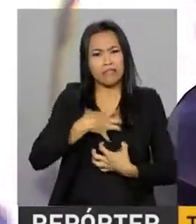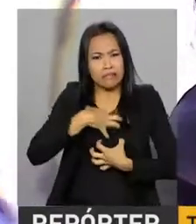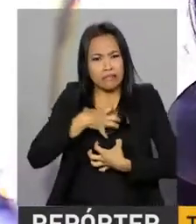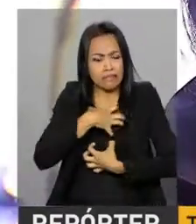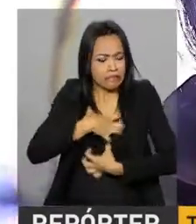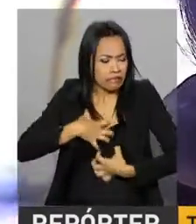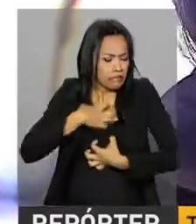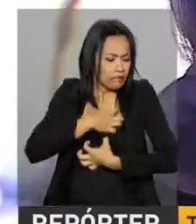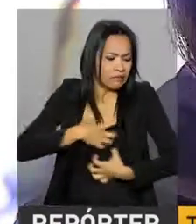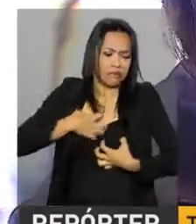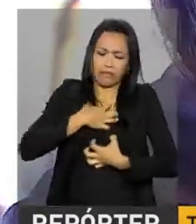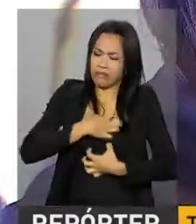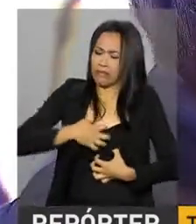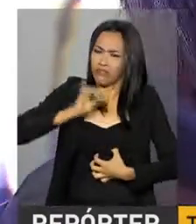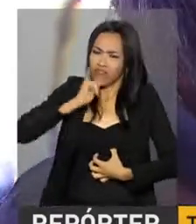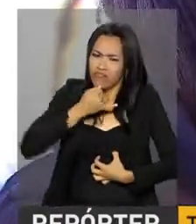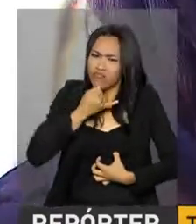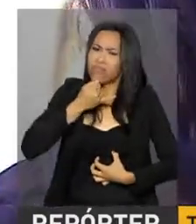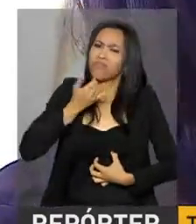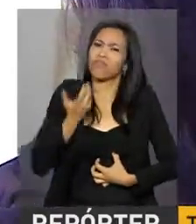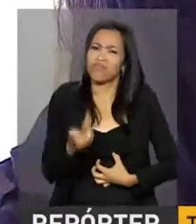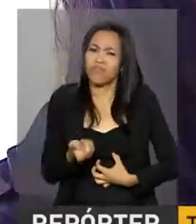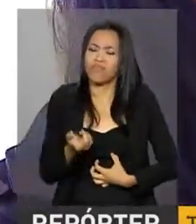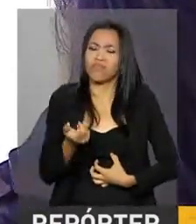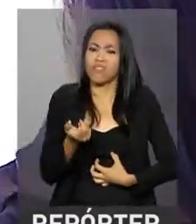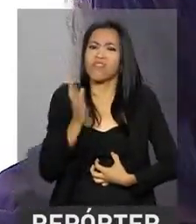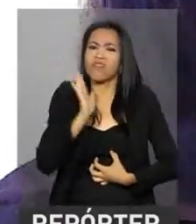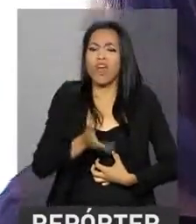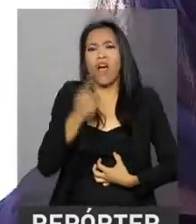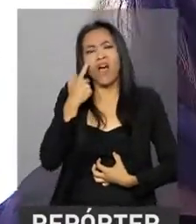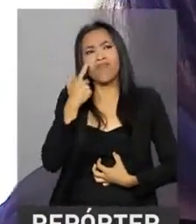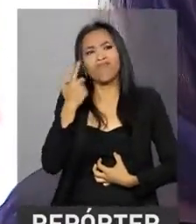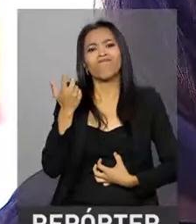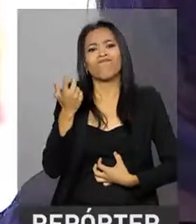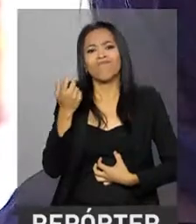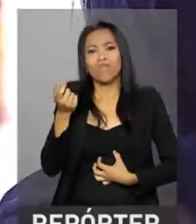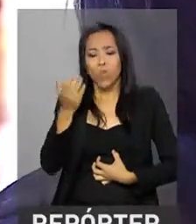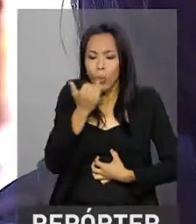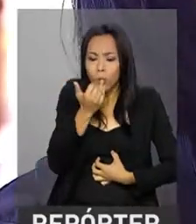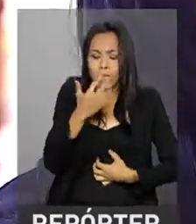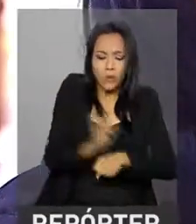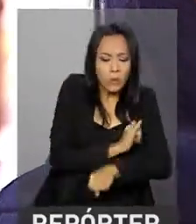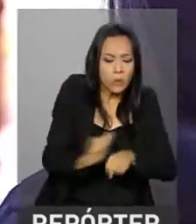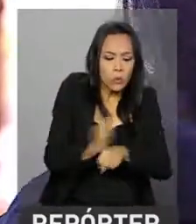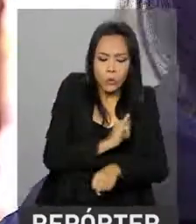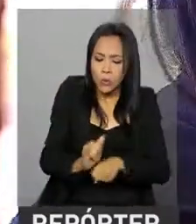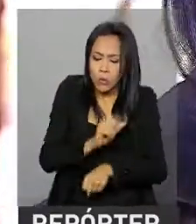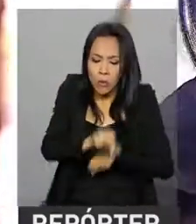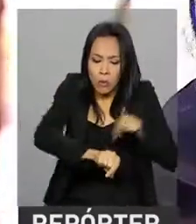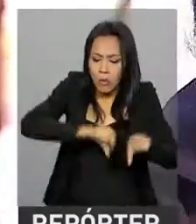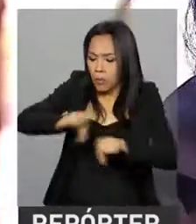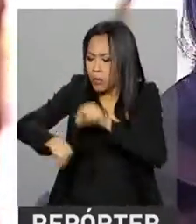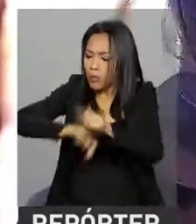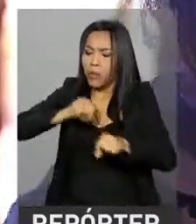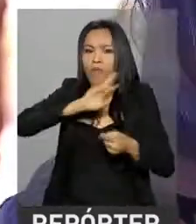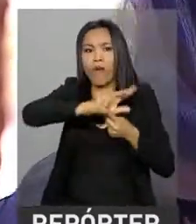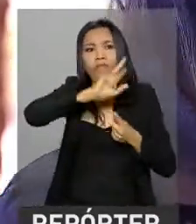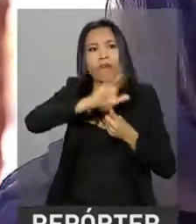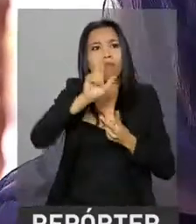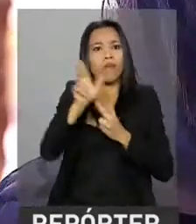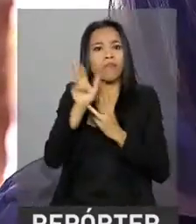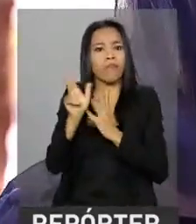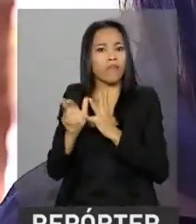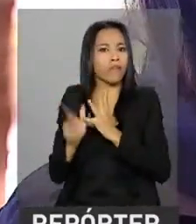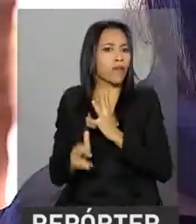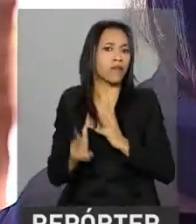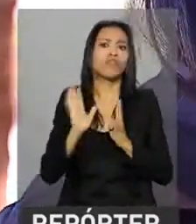mesmo, desmotivada, aí já tinha tentado fazer toda a dieta que você pensar, dieta da lua, tudo que você imaginar